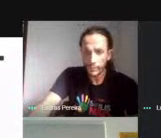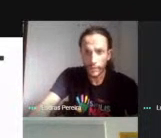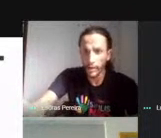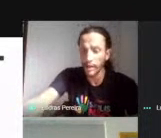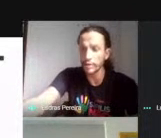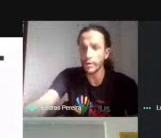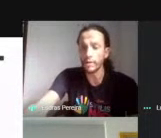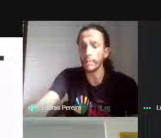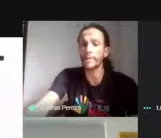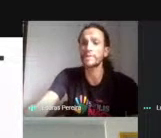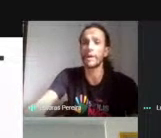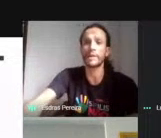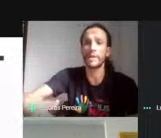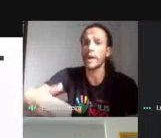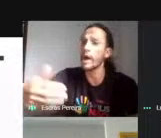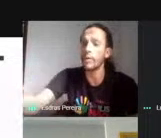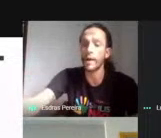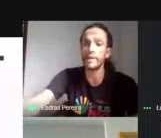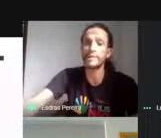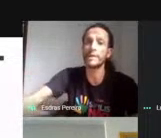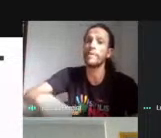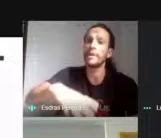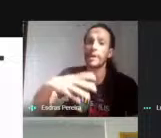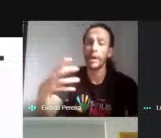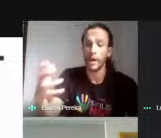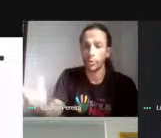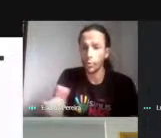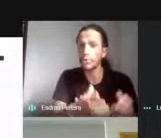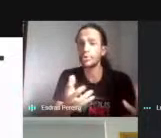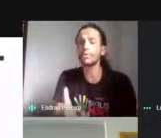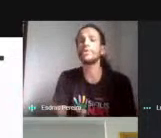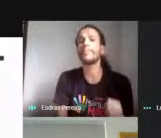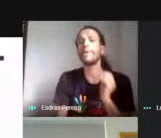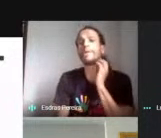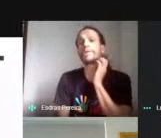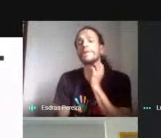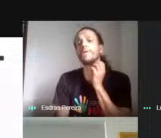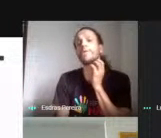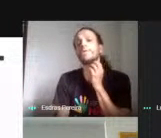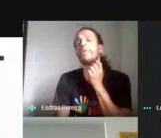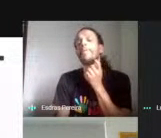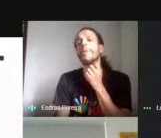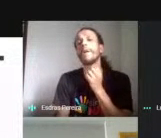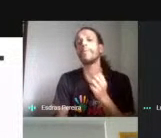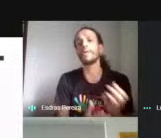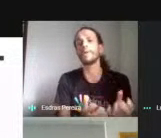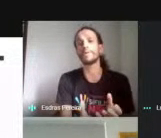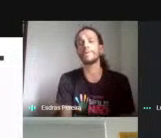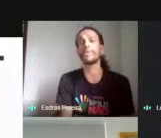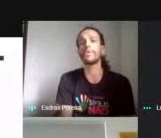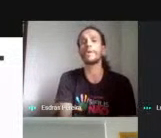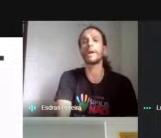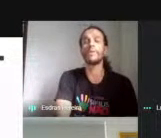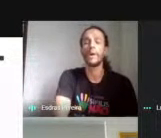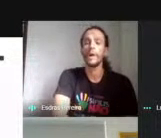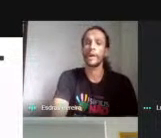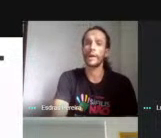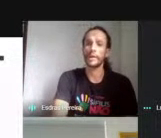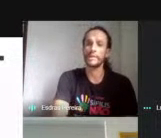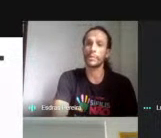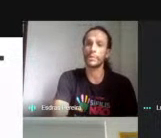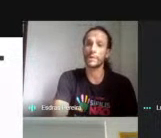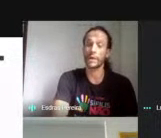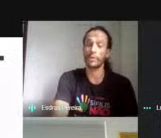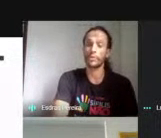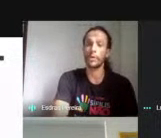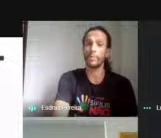controle relacionado à pressão arterial, à glicemia, o conjunto de políticas que hoje compõem, né, muitas vezes, o cuidado